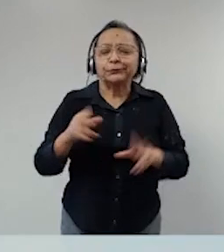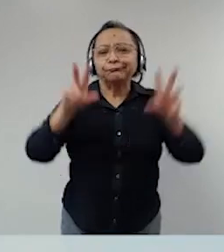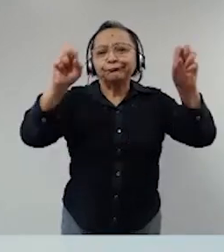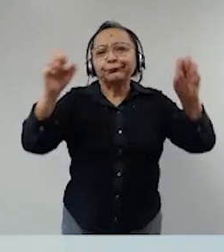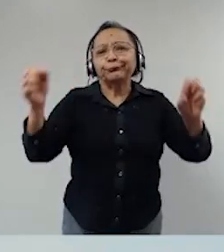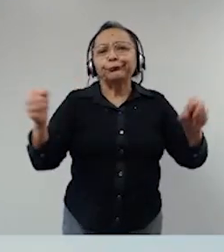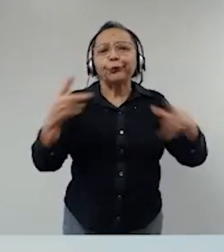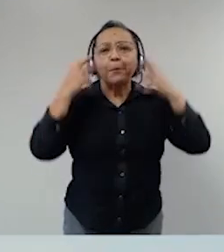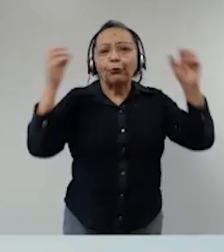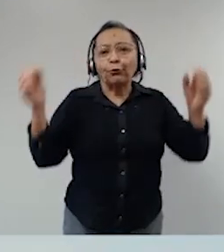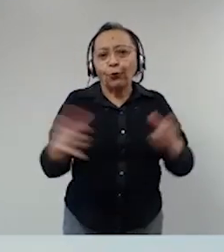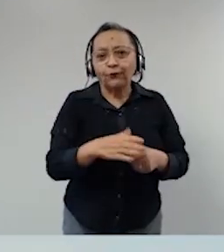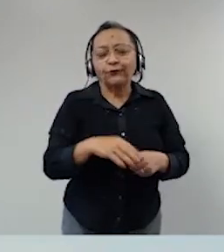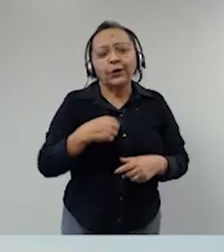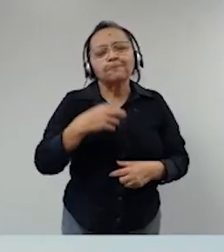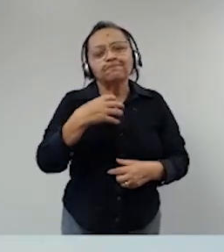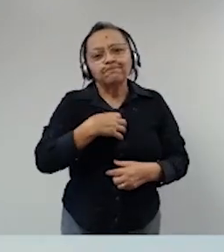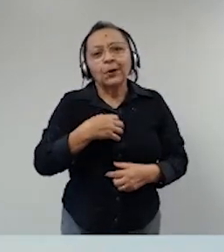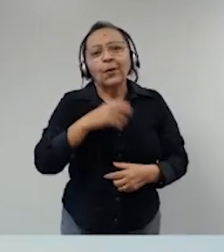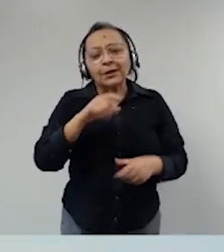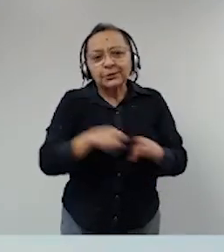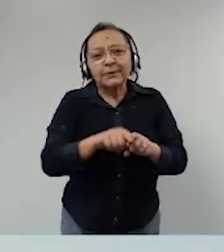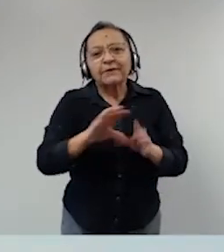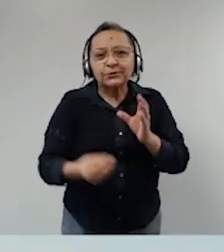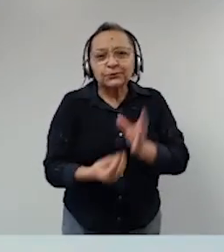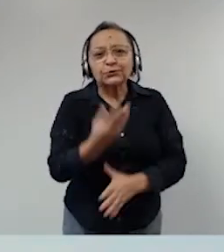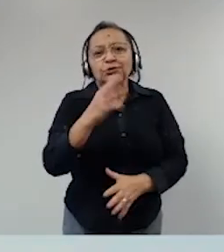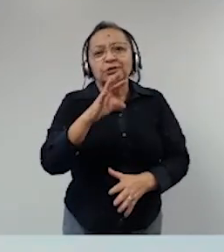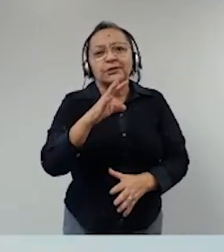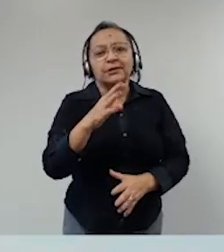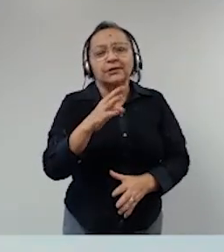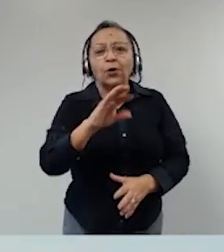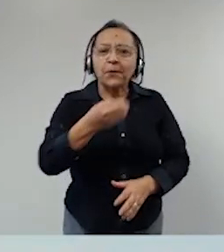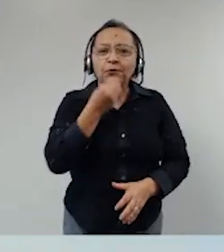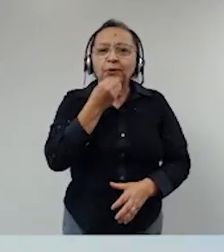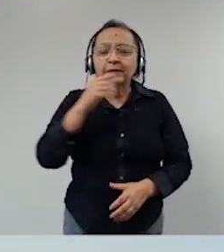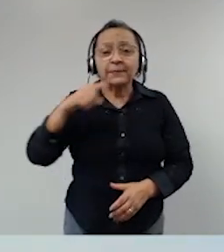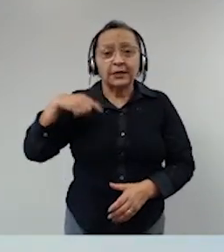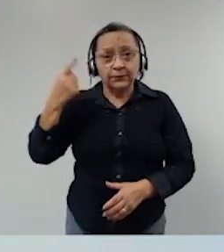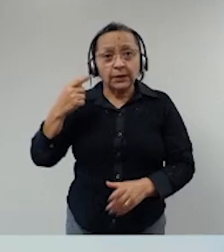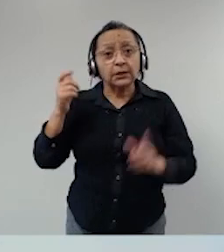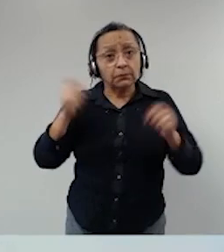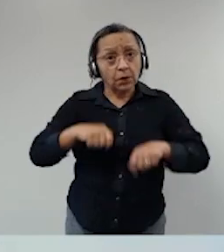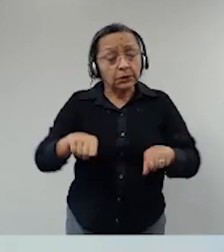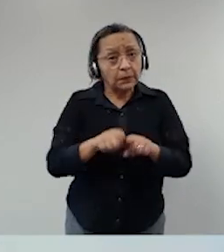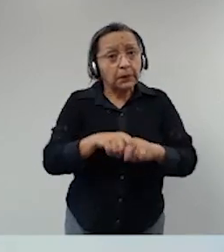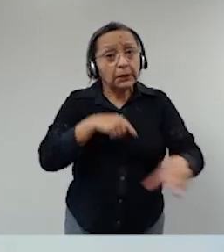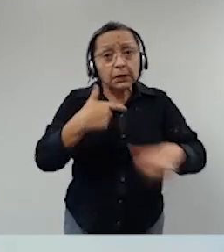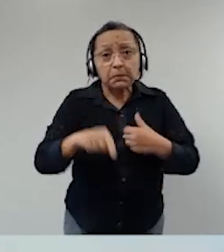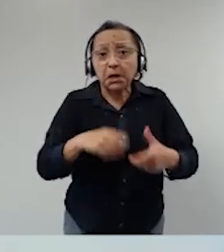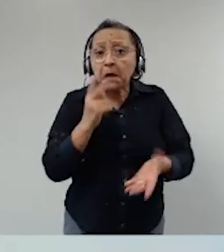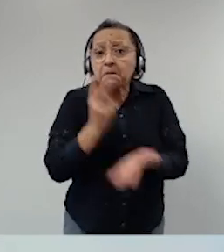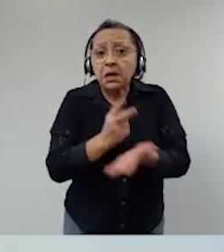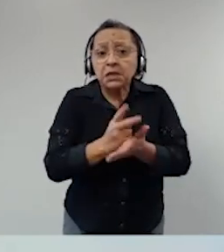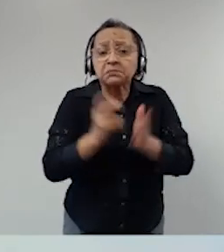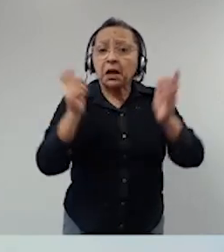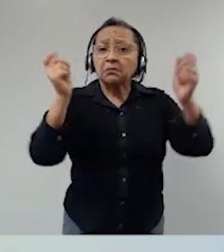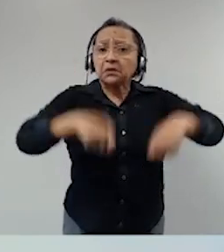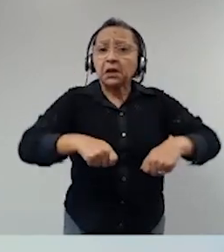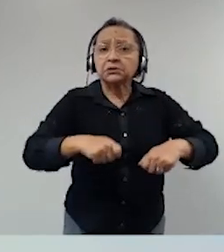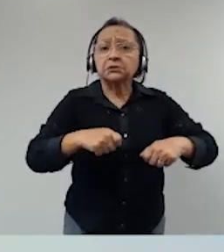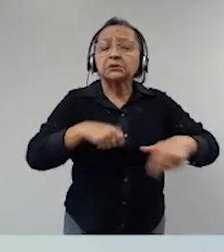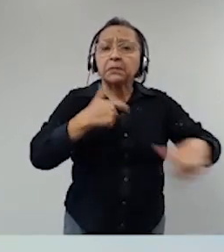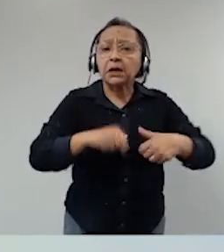uma grande oportunidade para advogados, que poderão, com a mesma eficiência, advogar de qualquer lugar